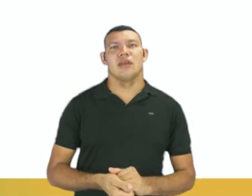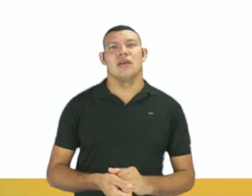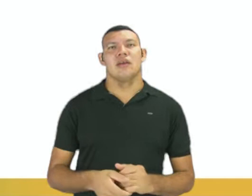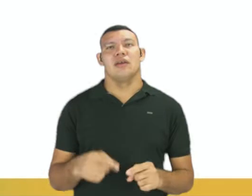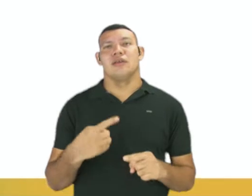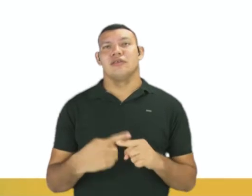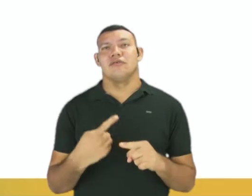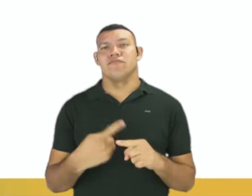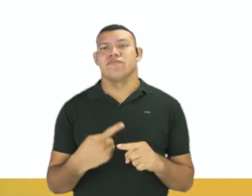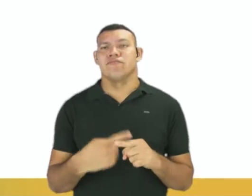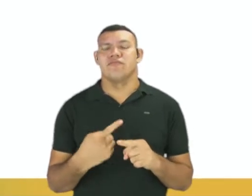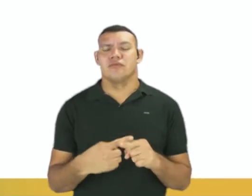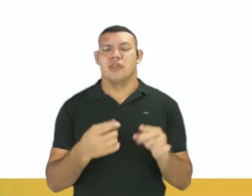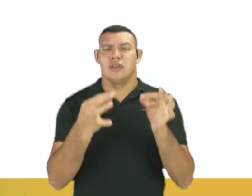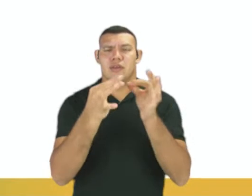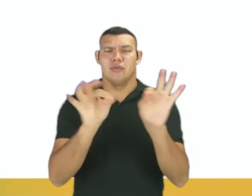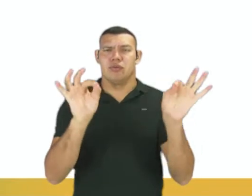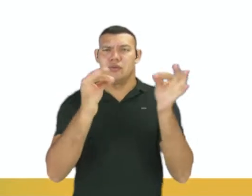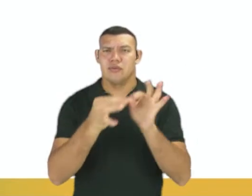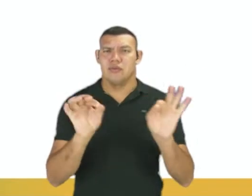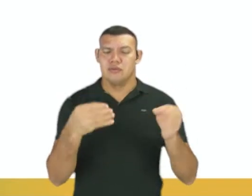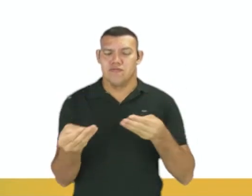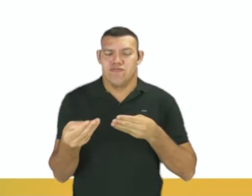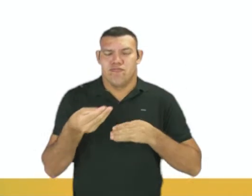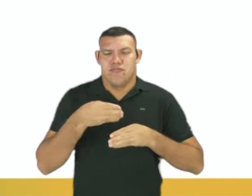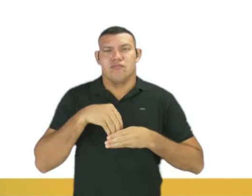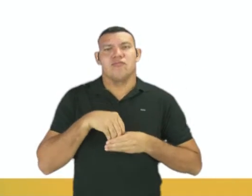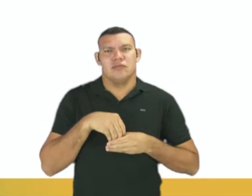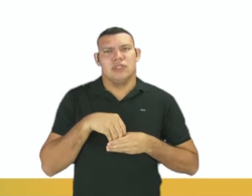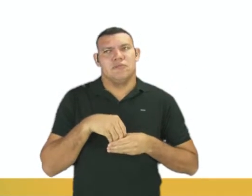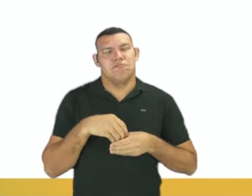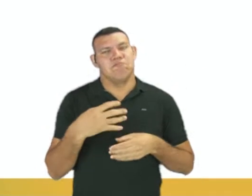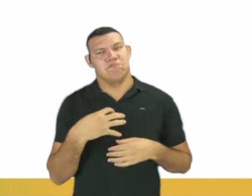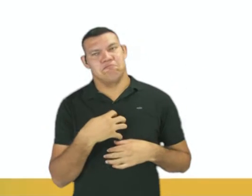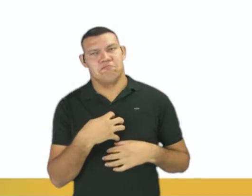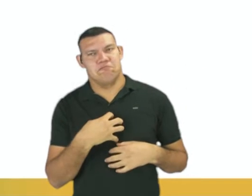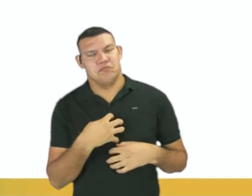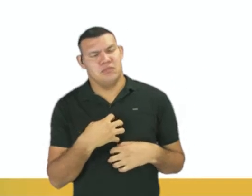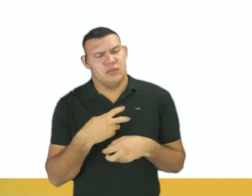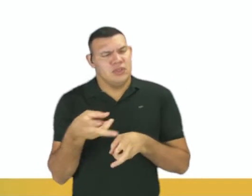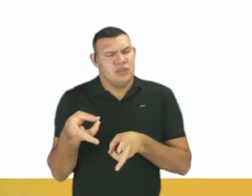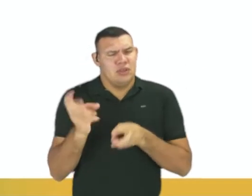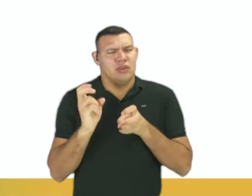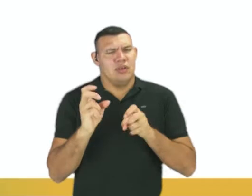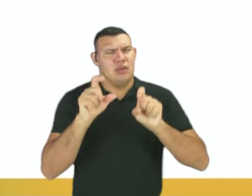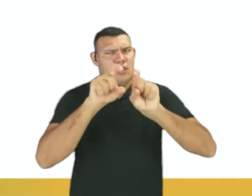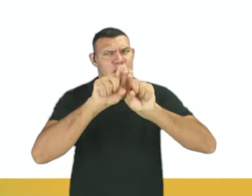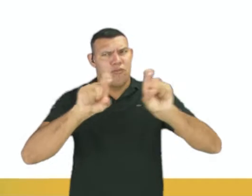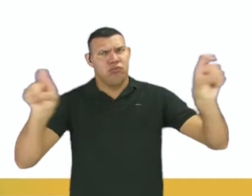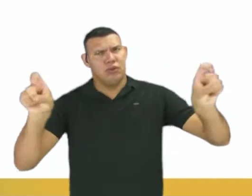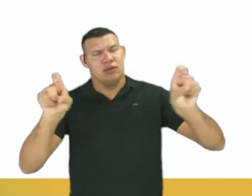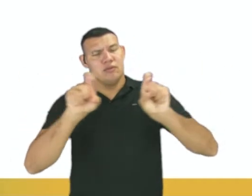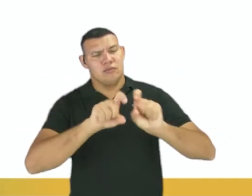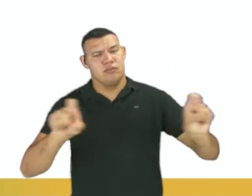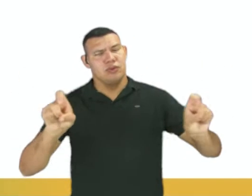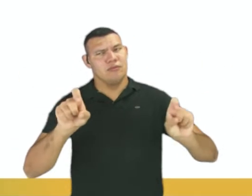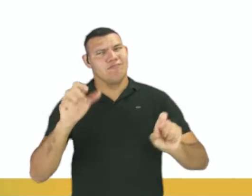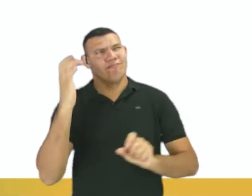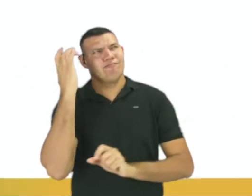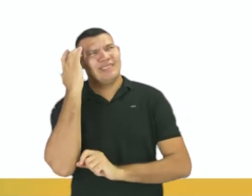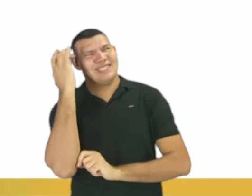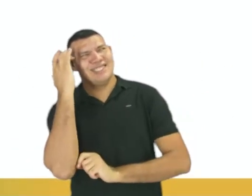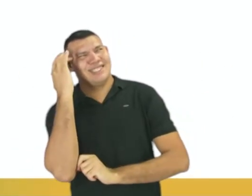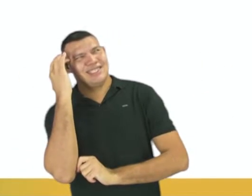interna Mas isso é um assunto de outra aula de todo modo percebemos que a oração Achei que ele ia